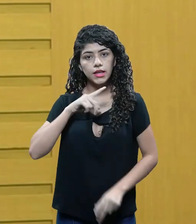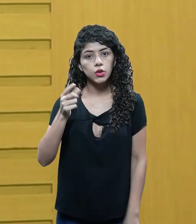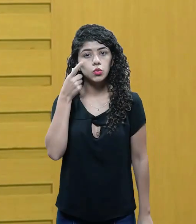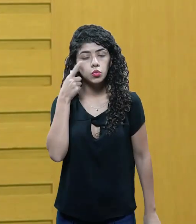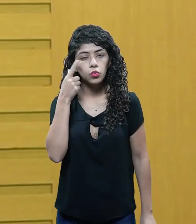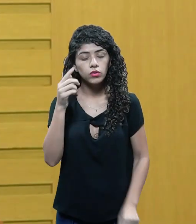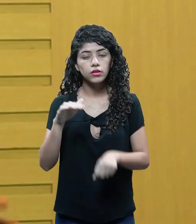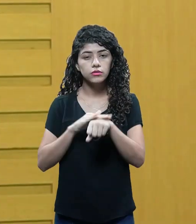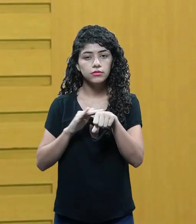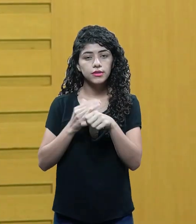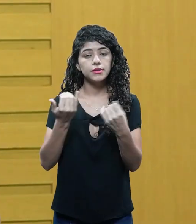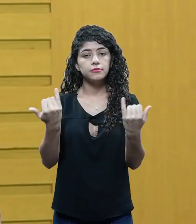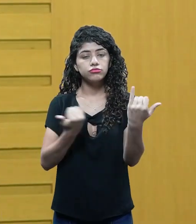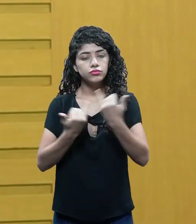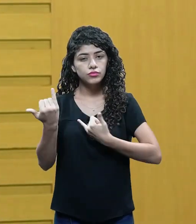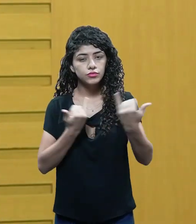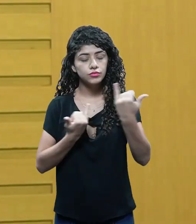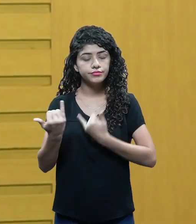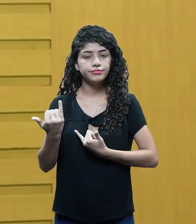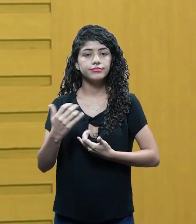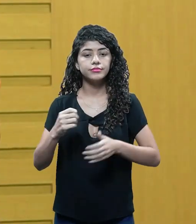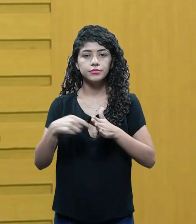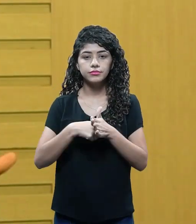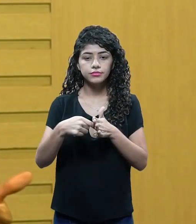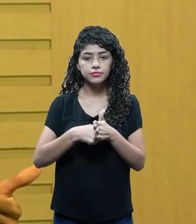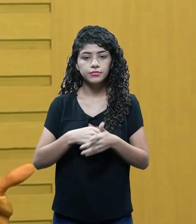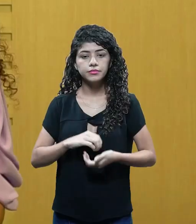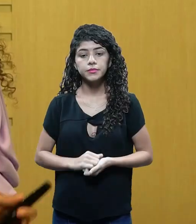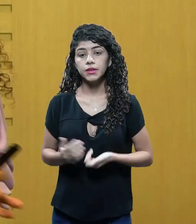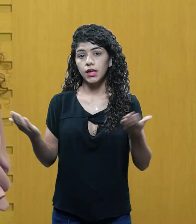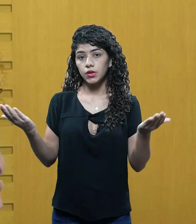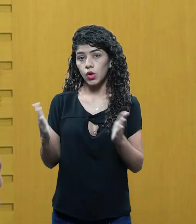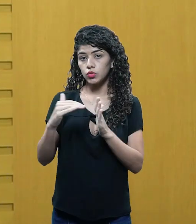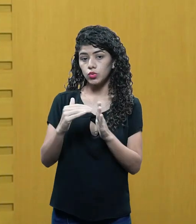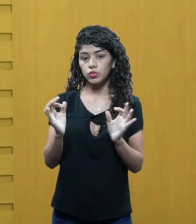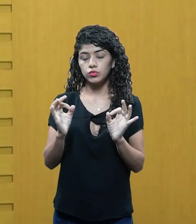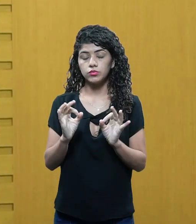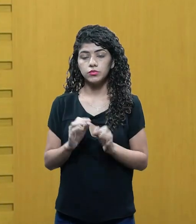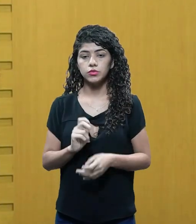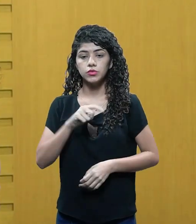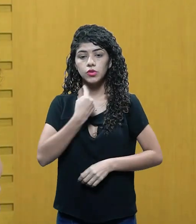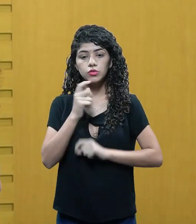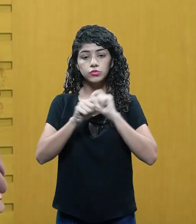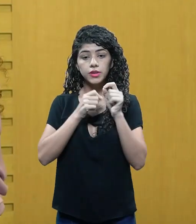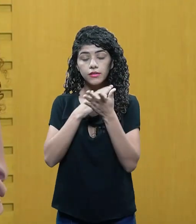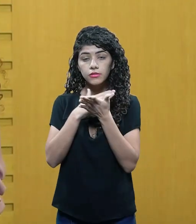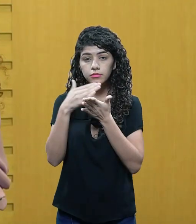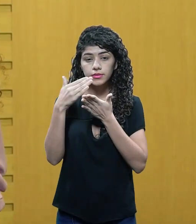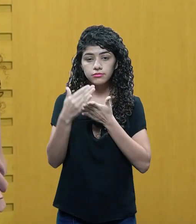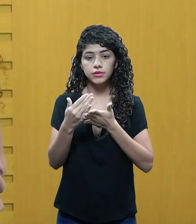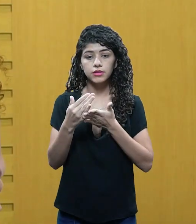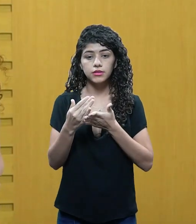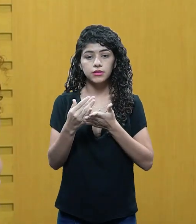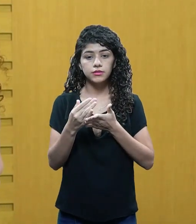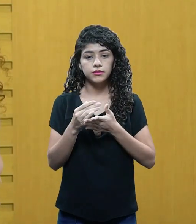caso tenha alguma dúvida ou comentário, estamos disponíveis no fórum ou por e-mail. Nesses dois últimos módulos, a gente vai introduzir,